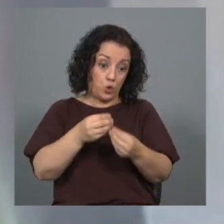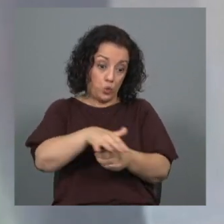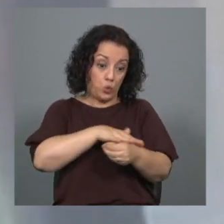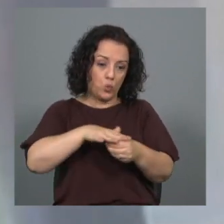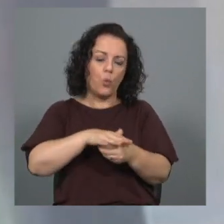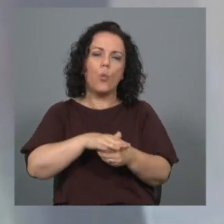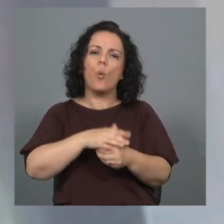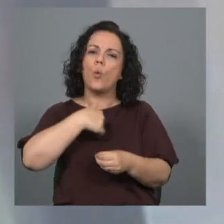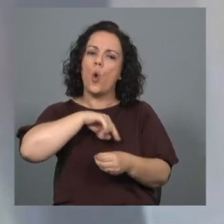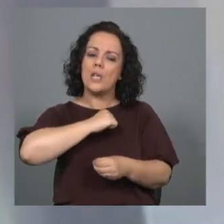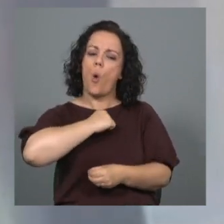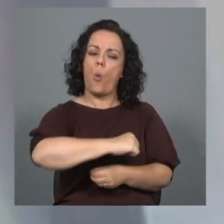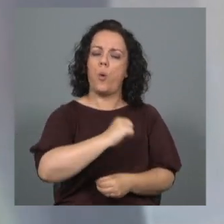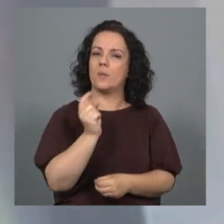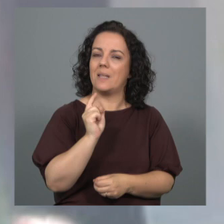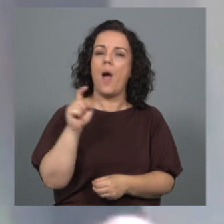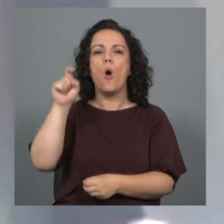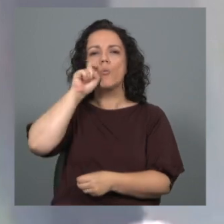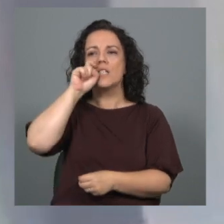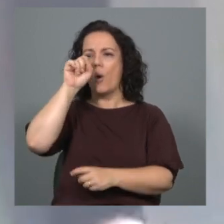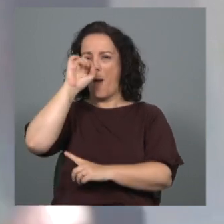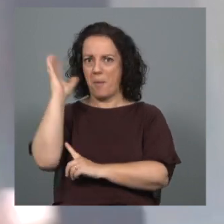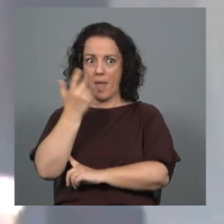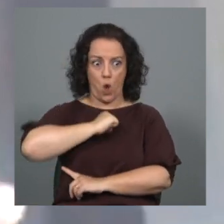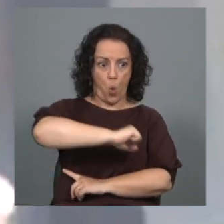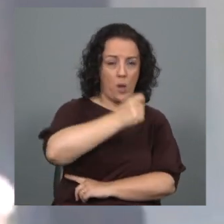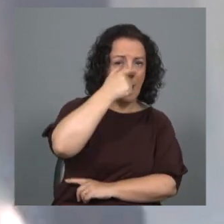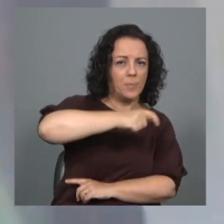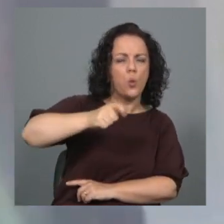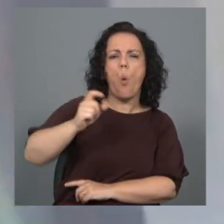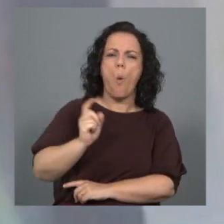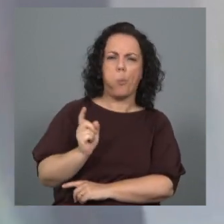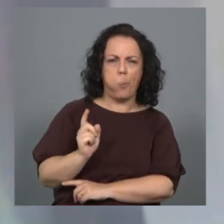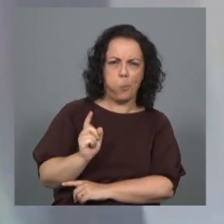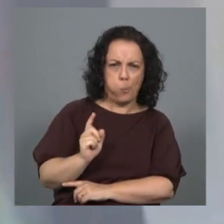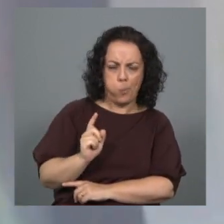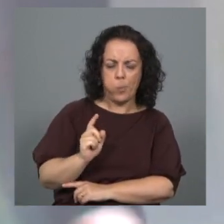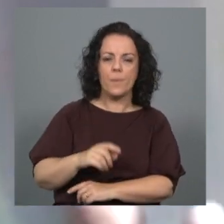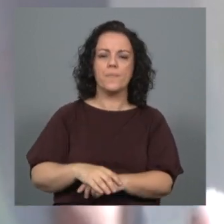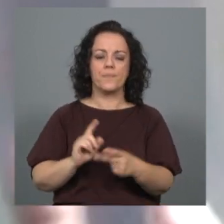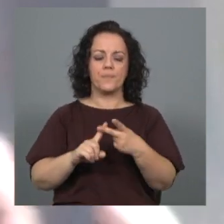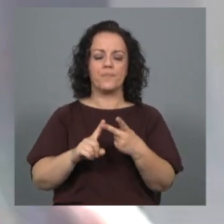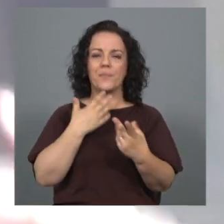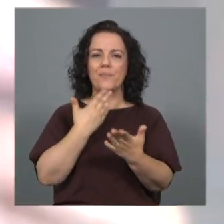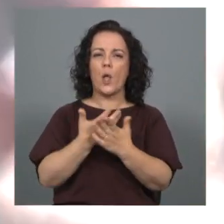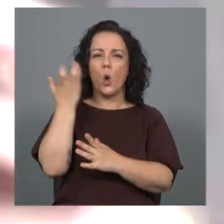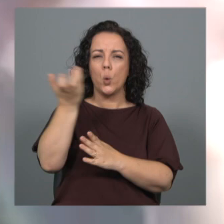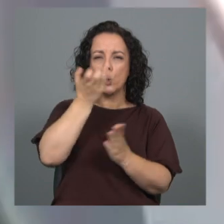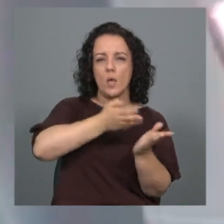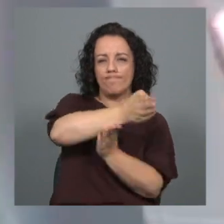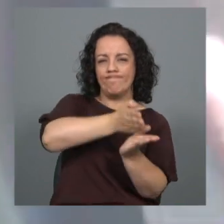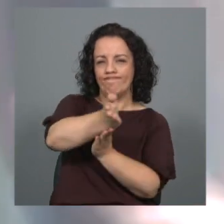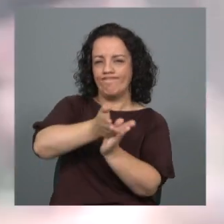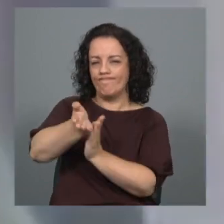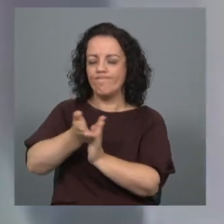contra elas. A proteção do ambiente não pode ser contra o ser humano. Numa transculturalidade, quer seja